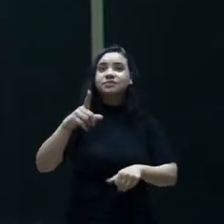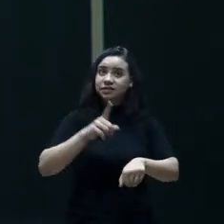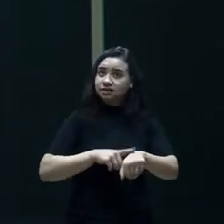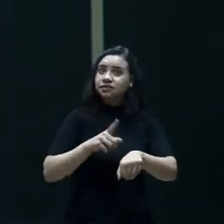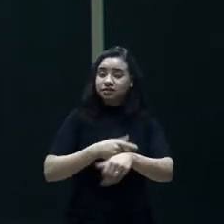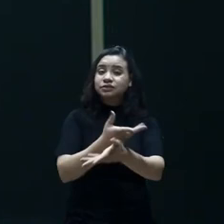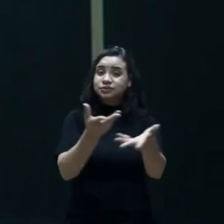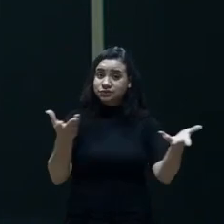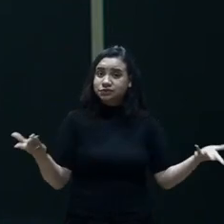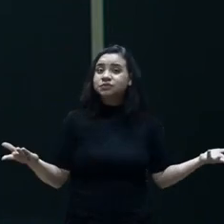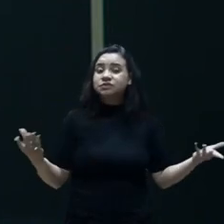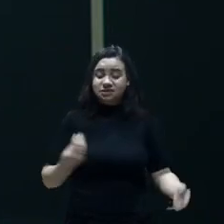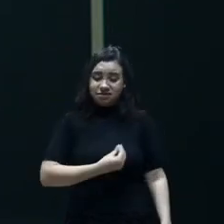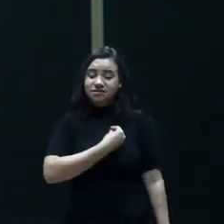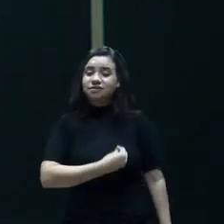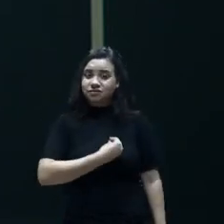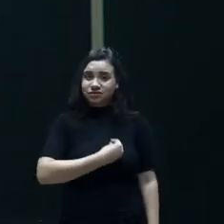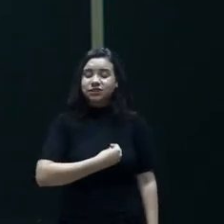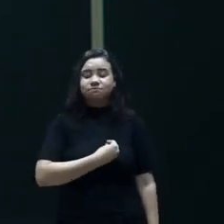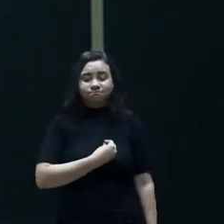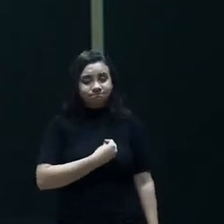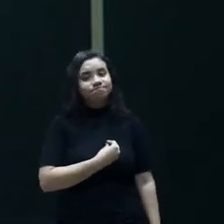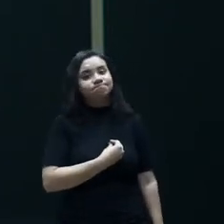vem vivenciando.